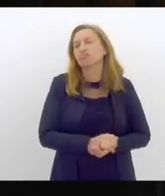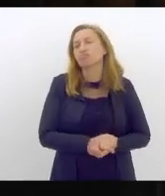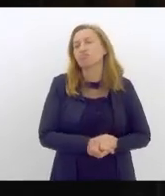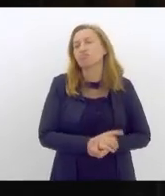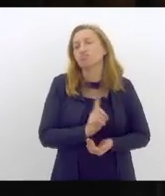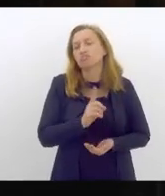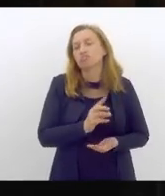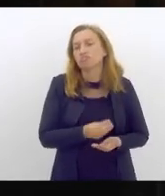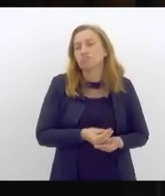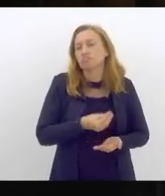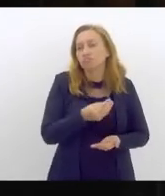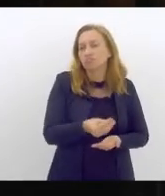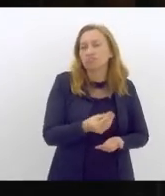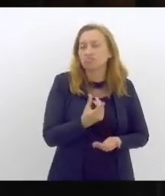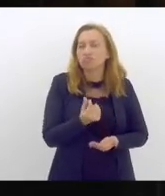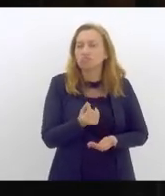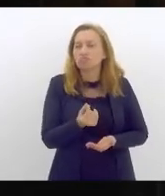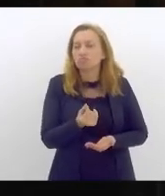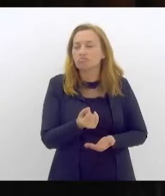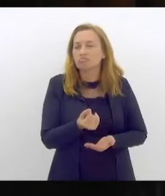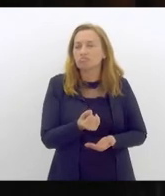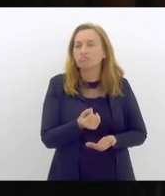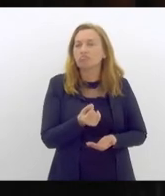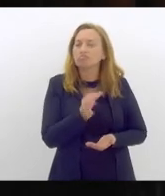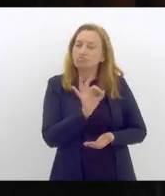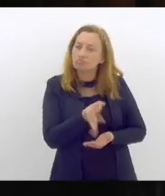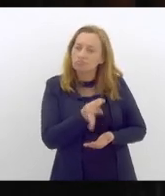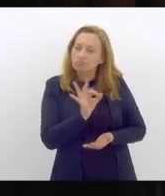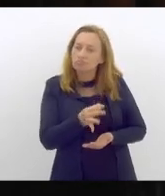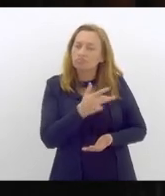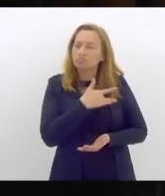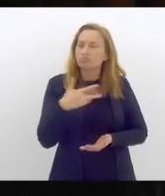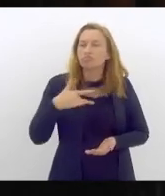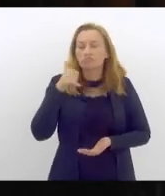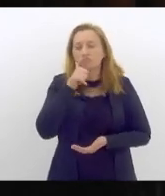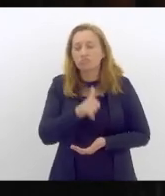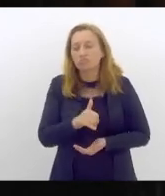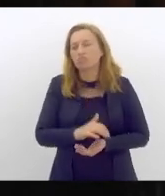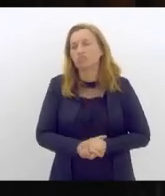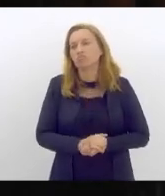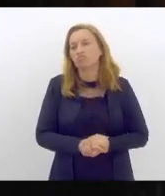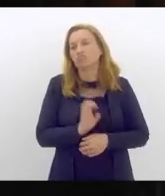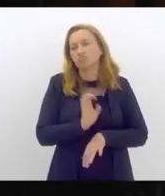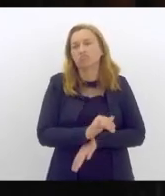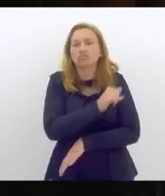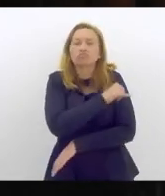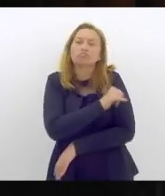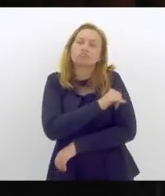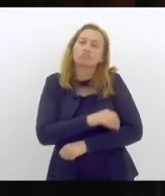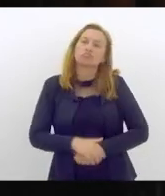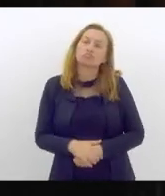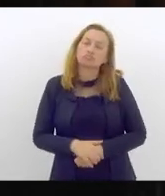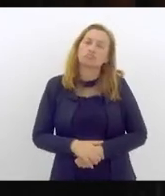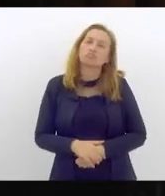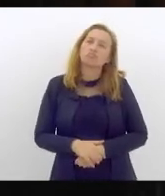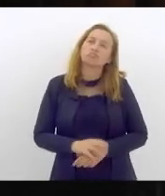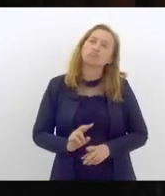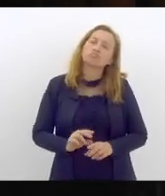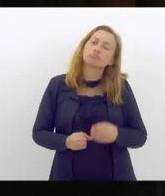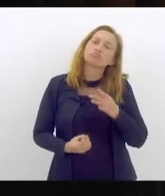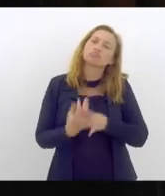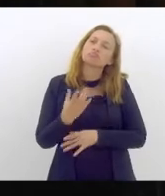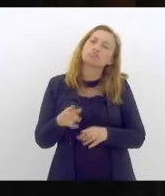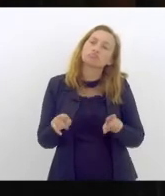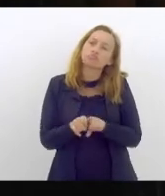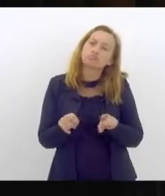não aplicou recursos necessários a saúde da mulher no estado do Rio de Janeiro e isso se reproduz também